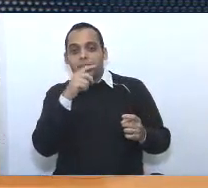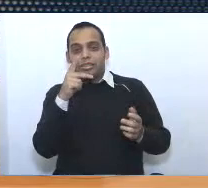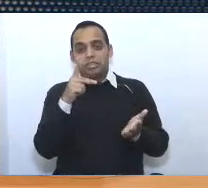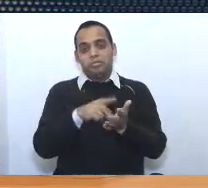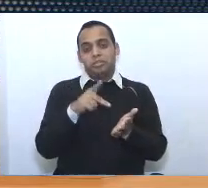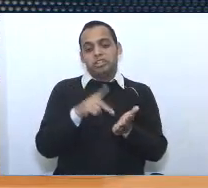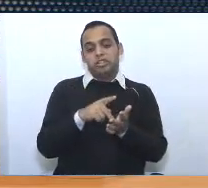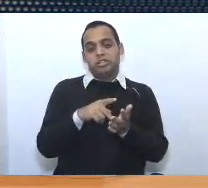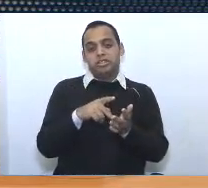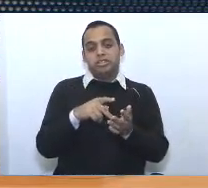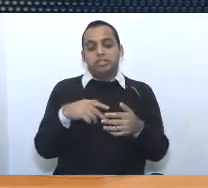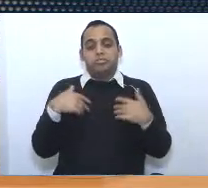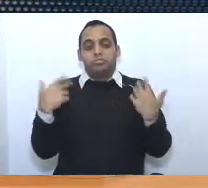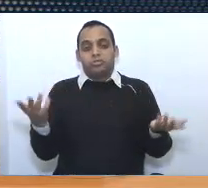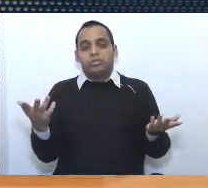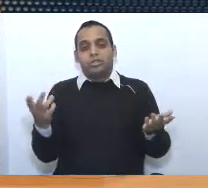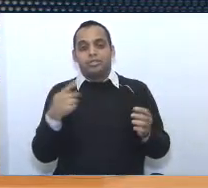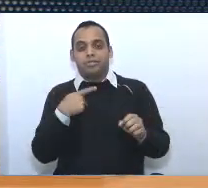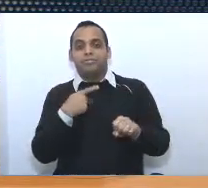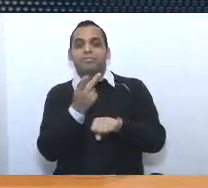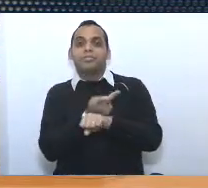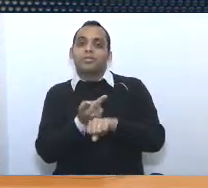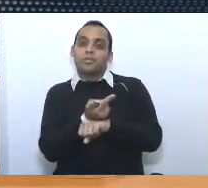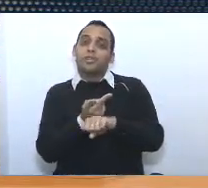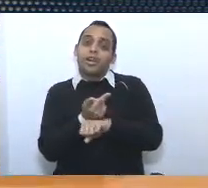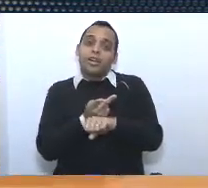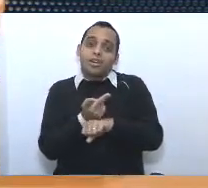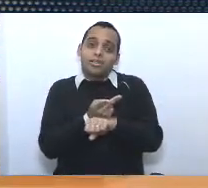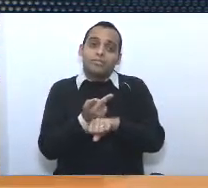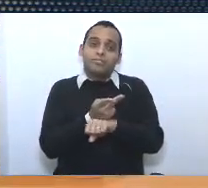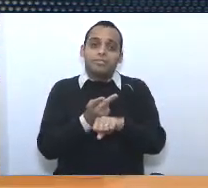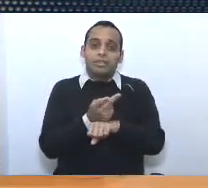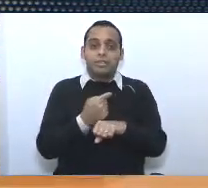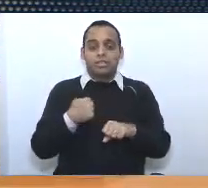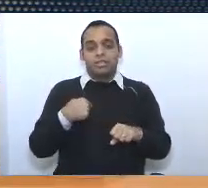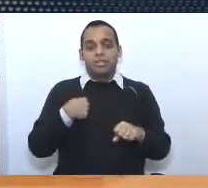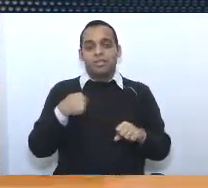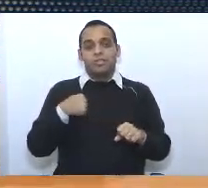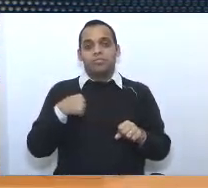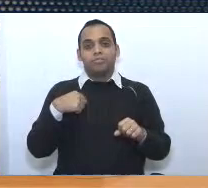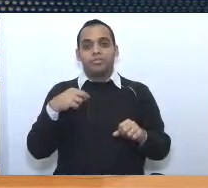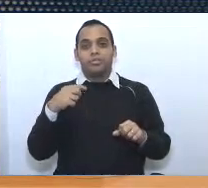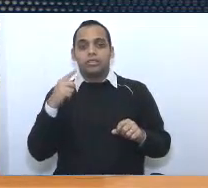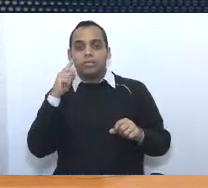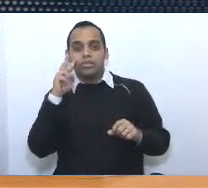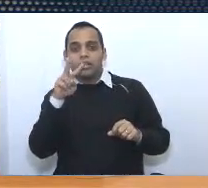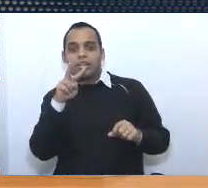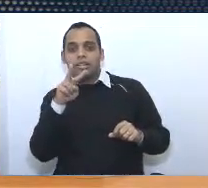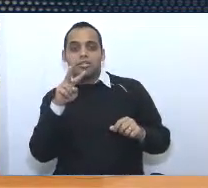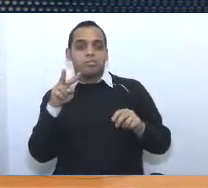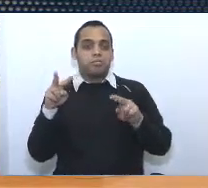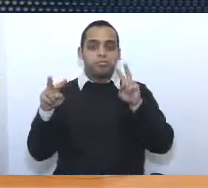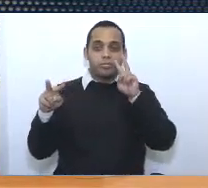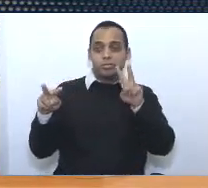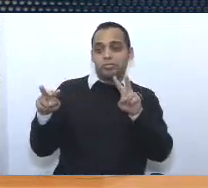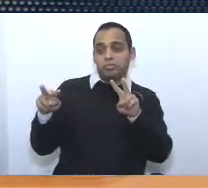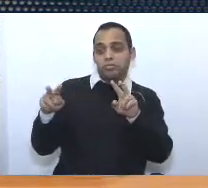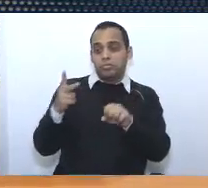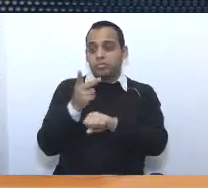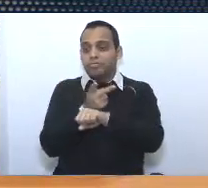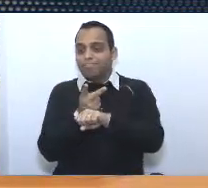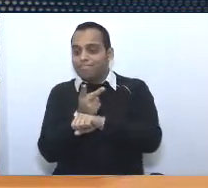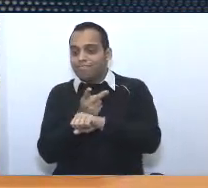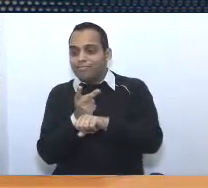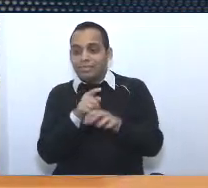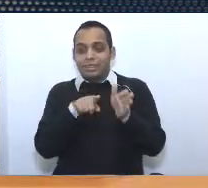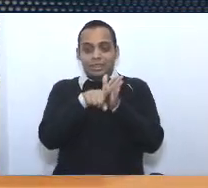mentir. E segundo, eu jamais faria isso para tentar resolver uma situação. Vou levantar, vou ver o que é possível fazer e me coloco